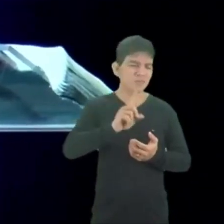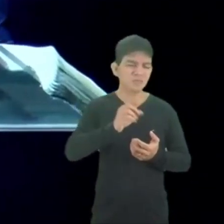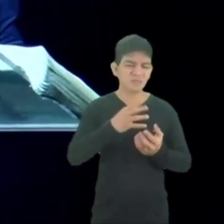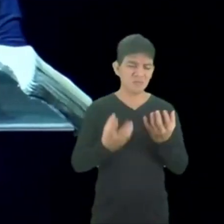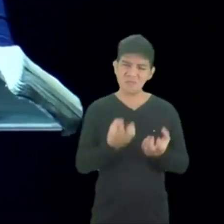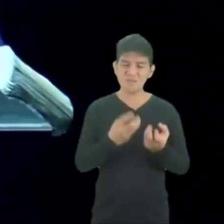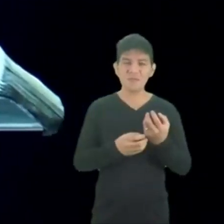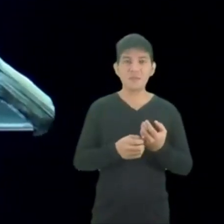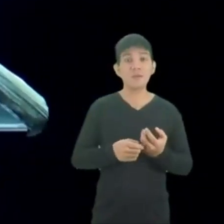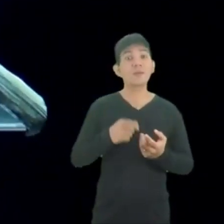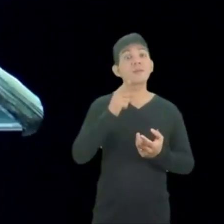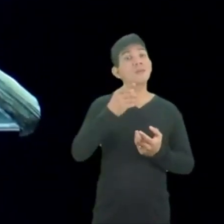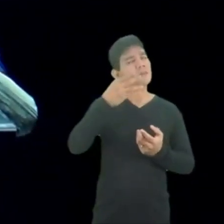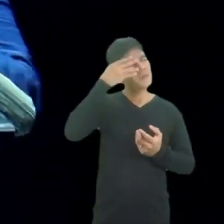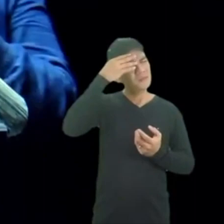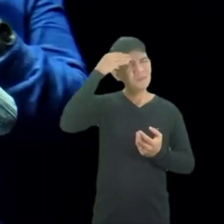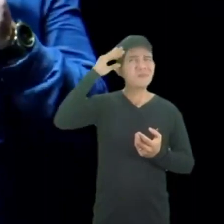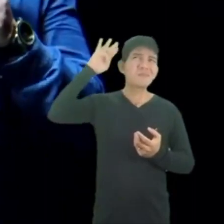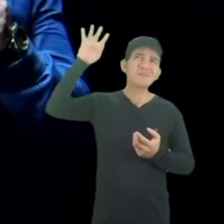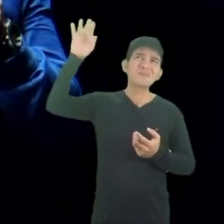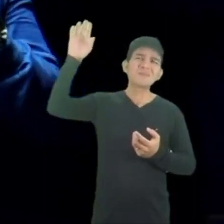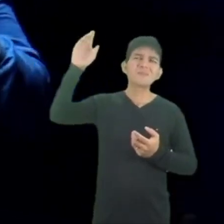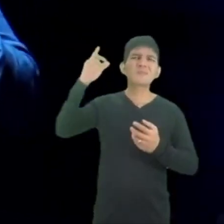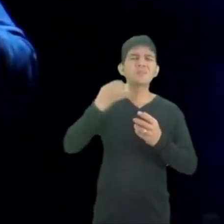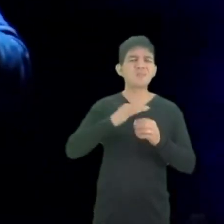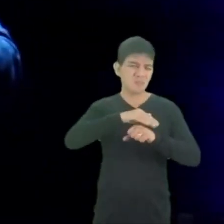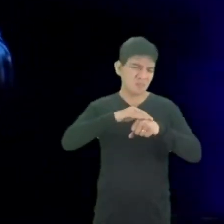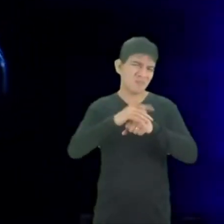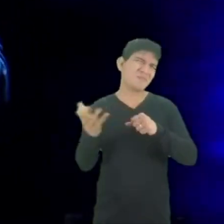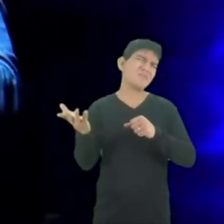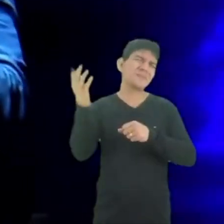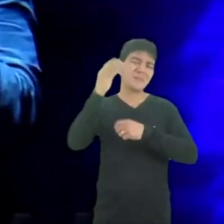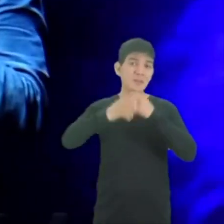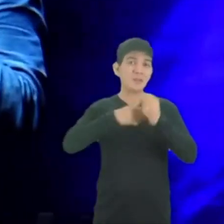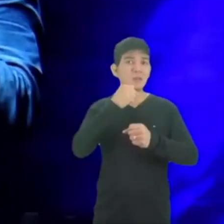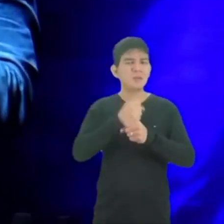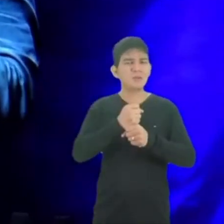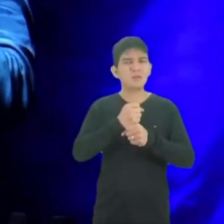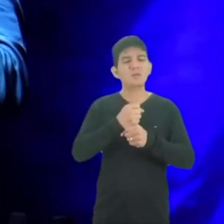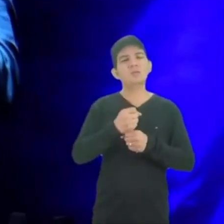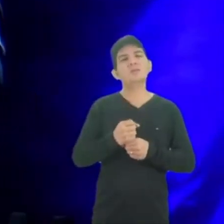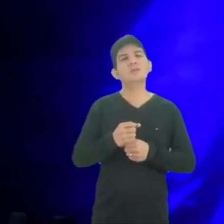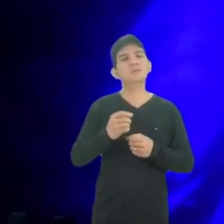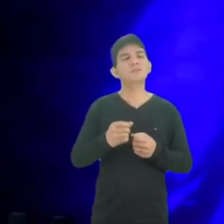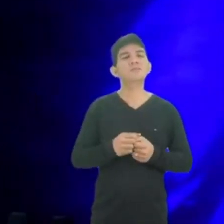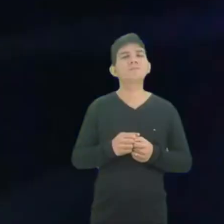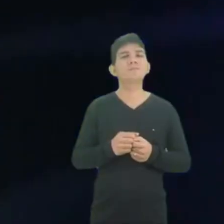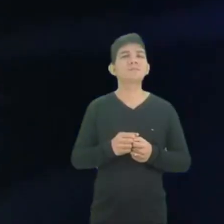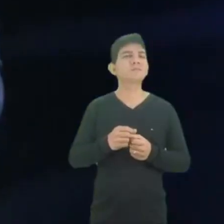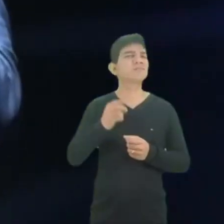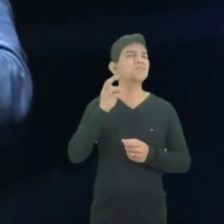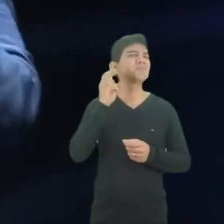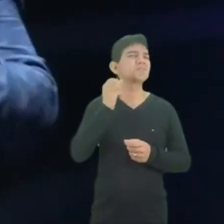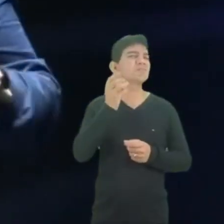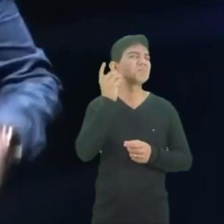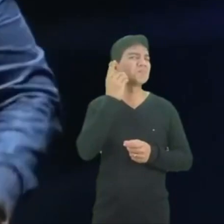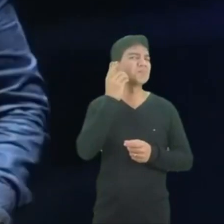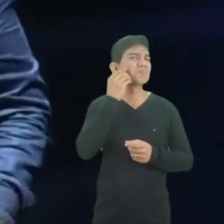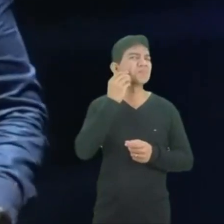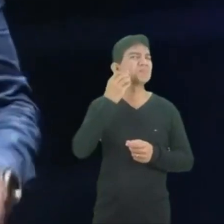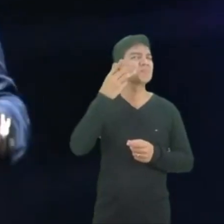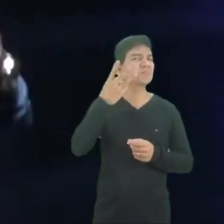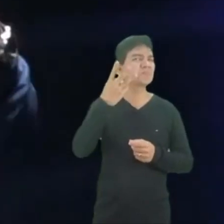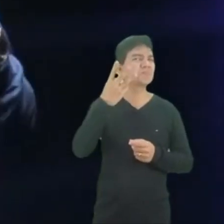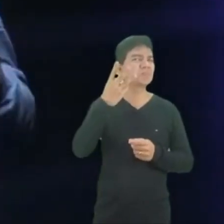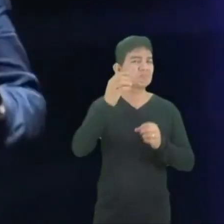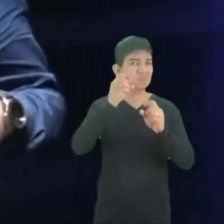lembrar de uma conversa que nós tivemos no início do ano, acho que foi dia 3 de janeiro, uma segunda-feira. Ele